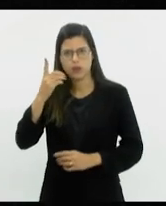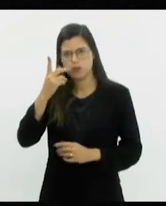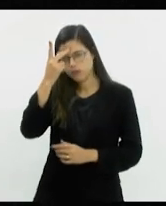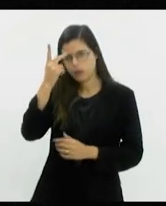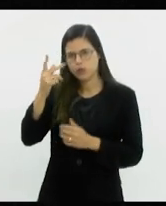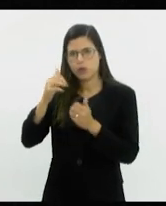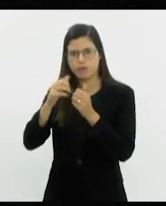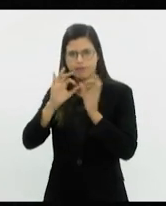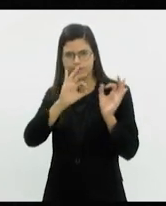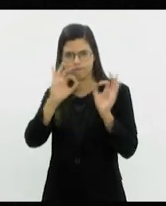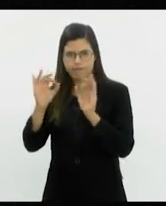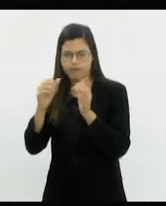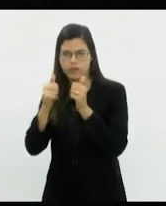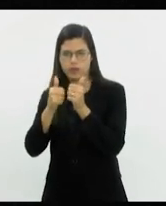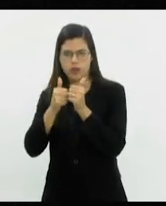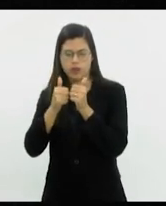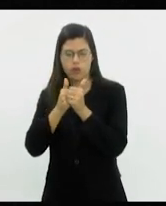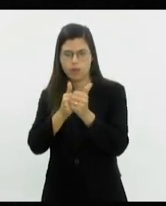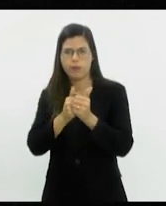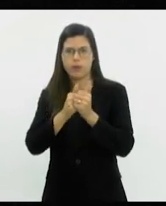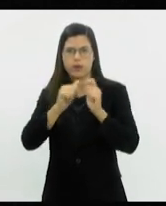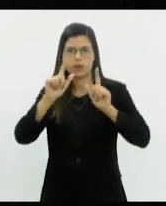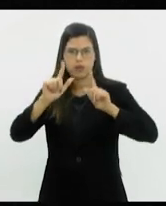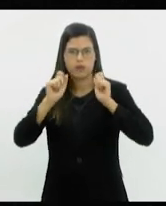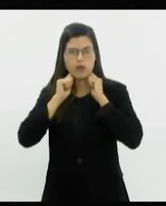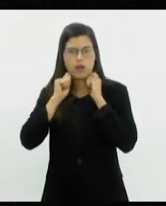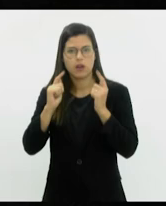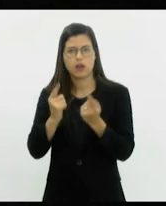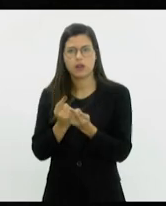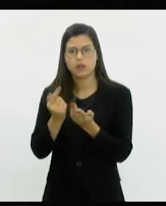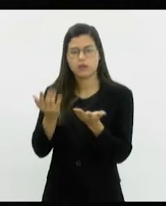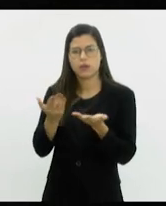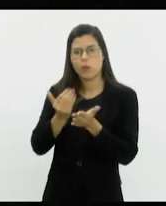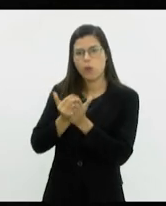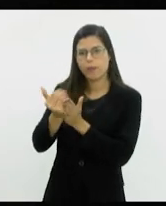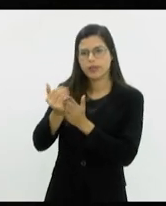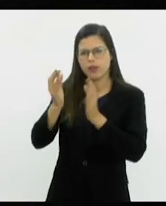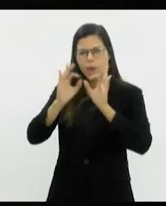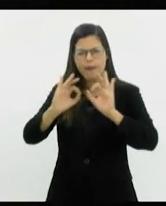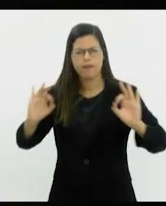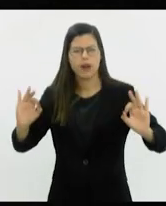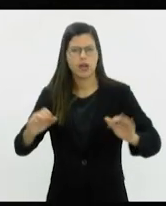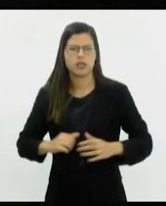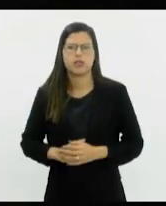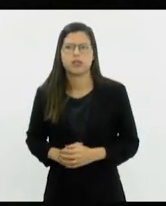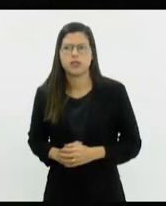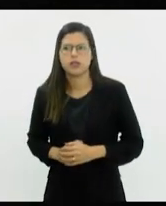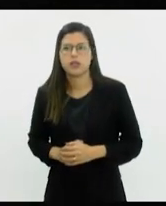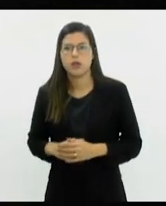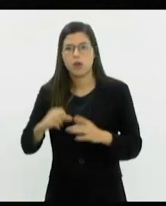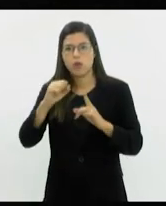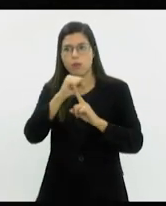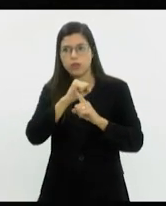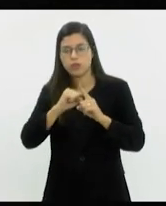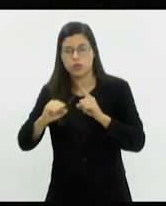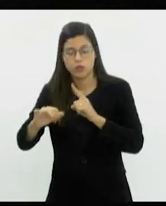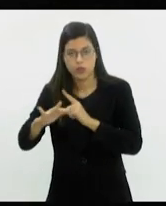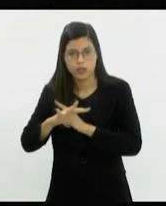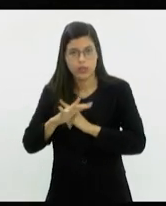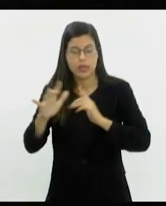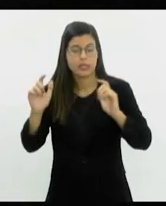Alerj. E hoje eu quero começar a minha fala com uma frase. Uma sociedade só tem